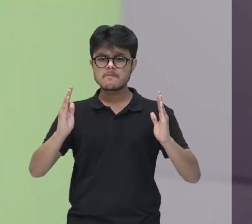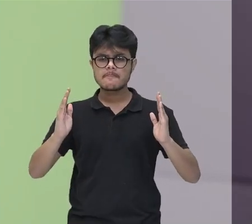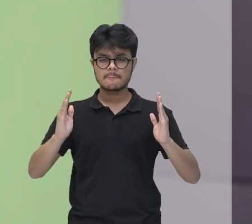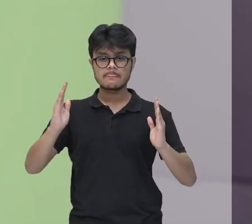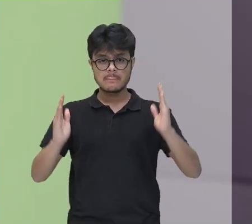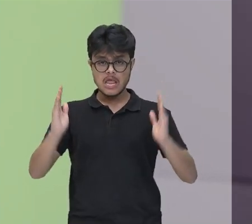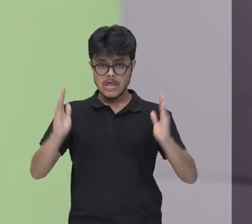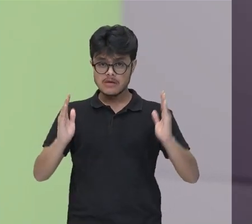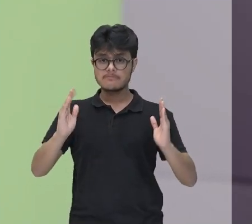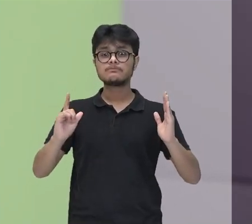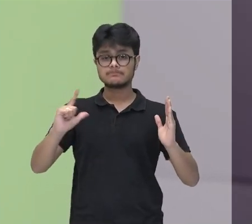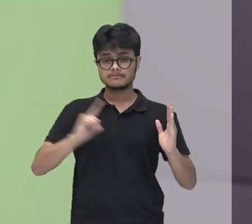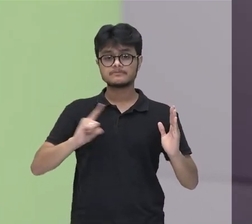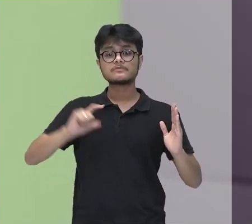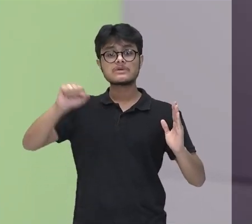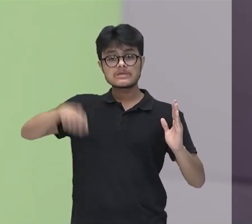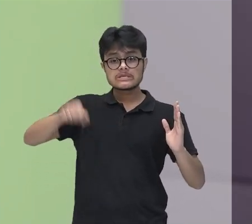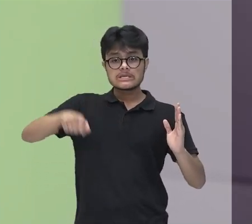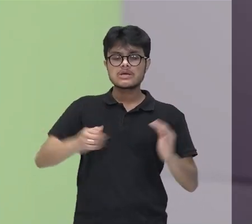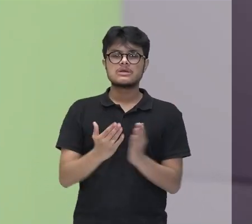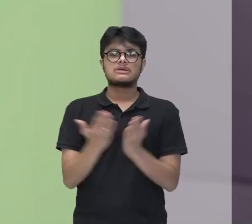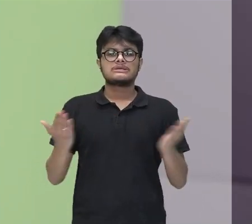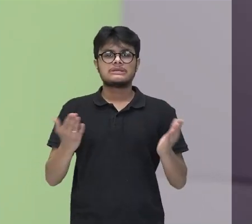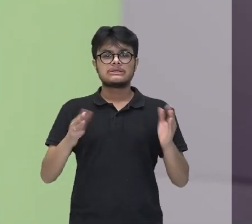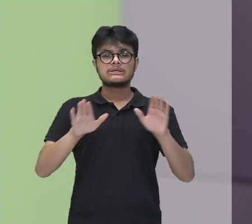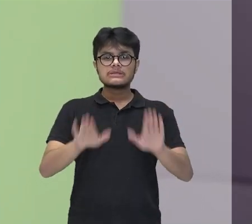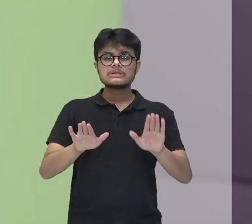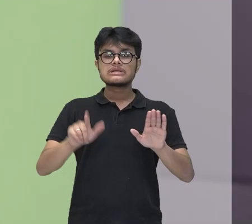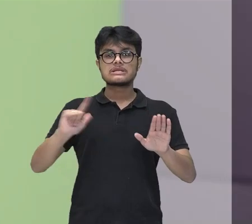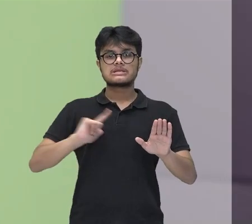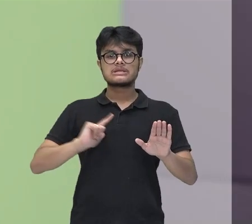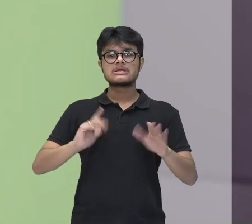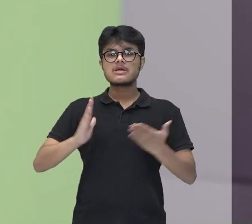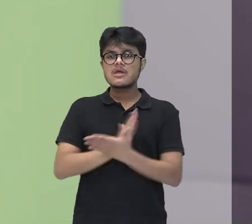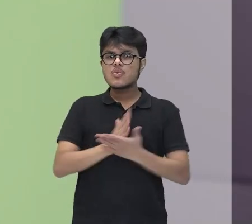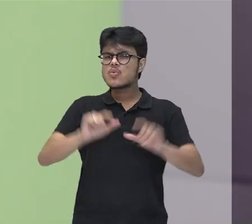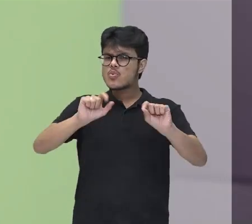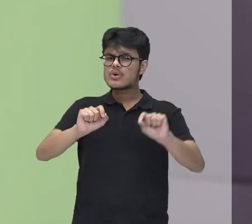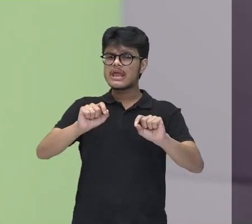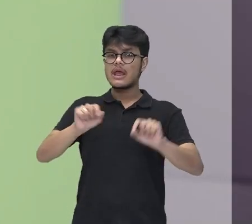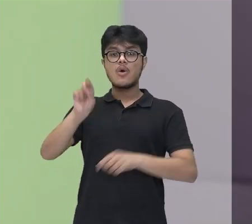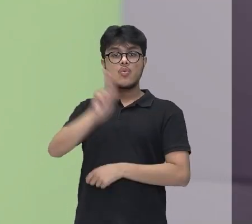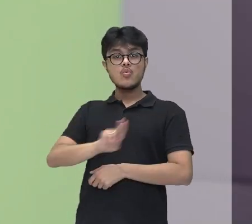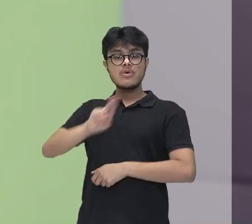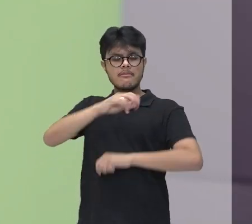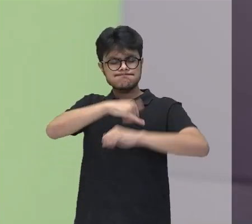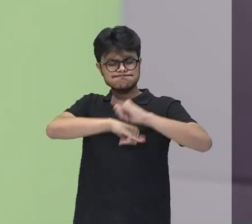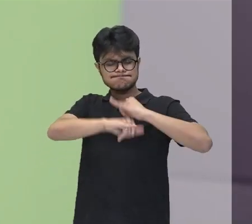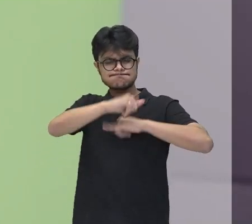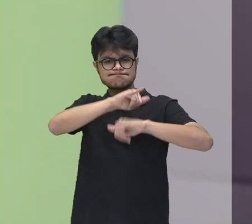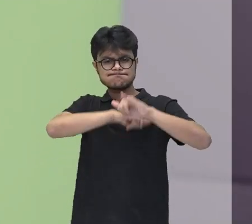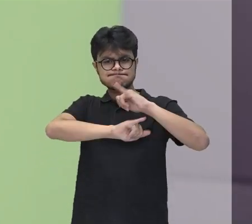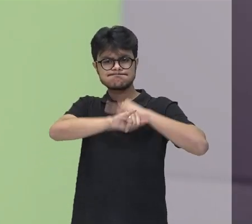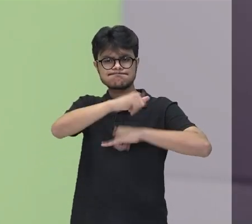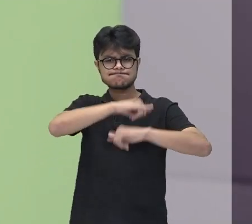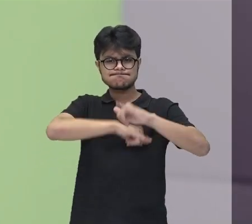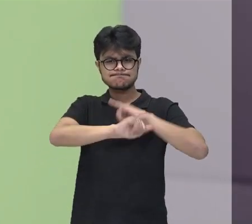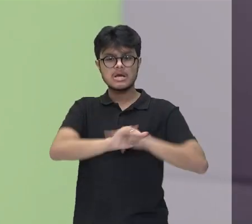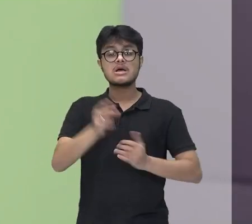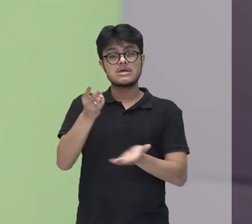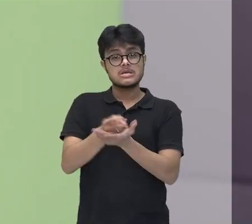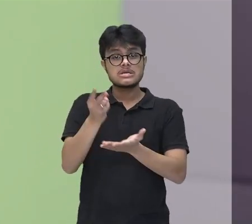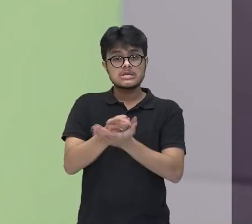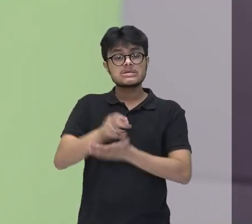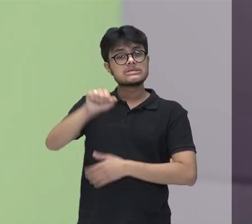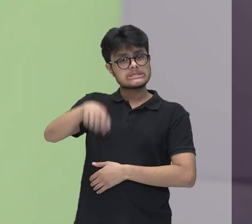teia alimentar, eles estão ali havendo transferência de energia. Então, todo esse